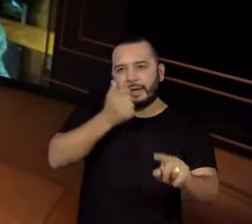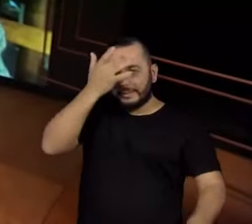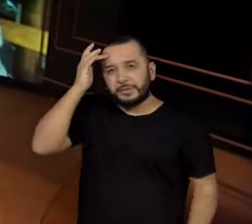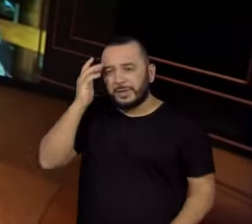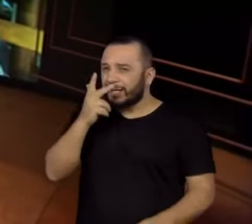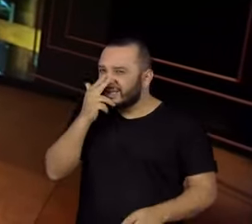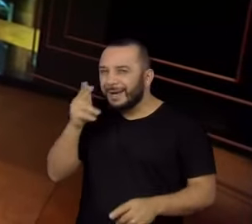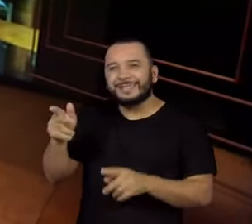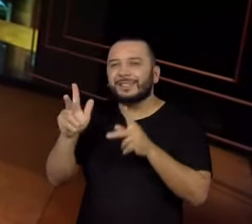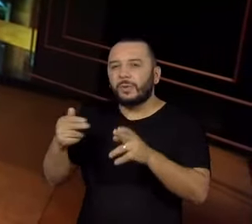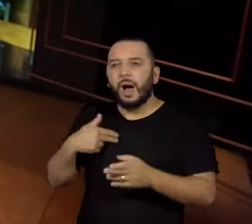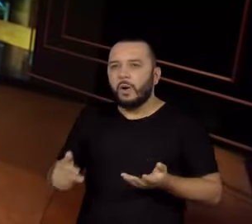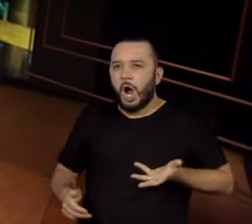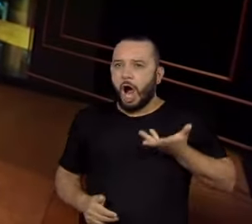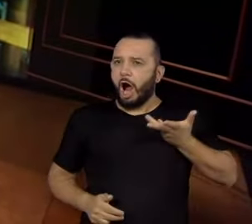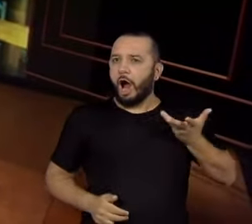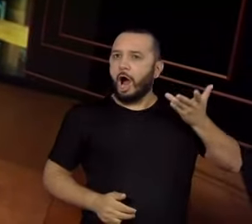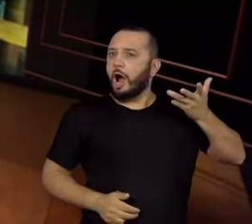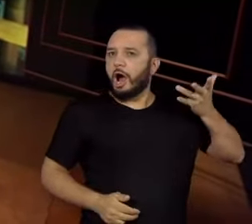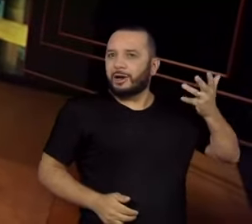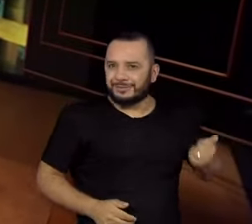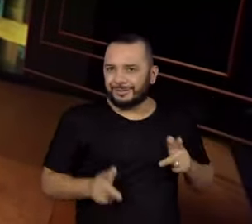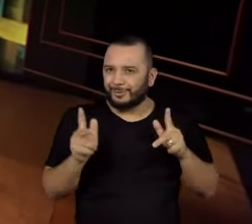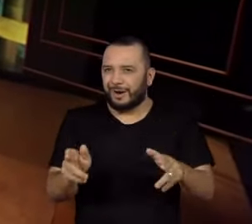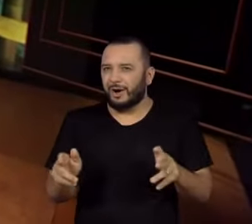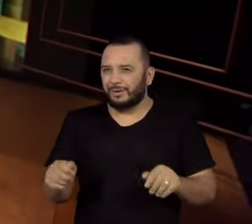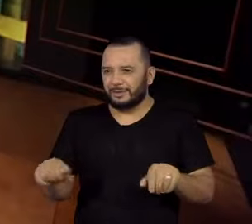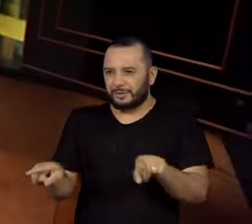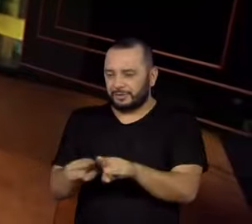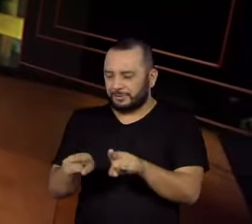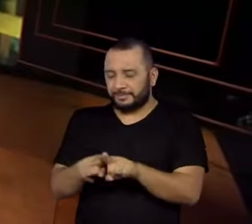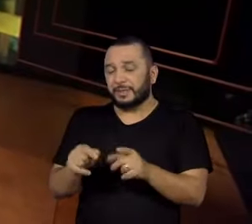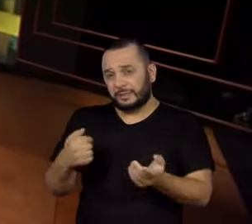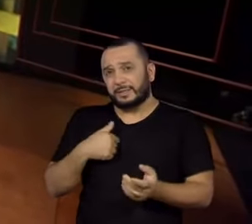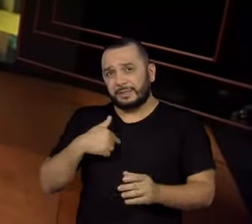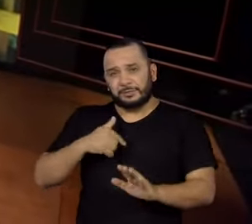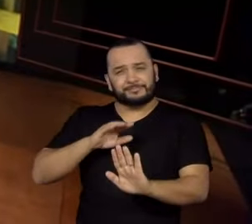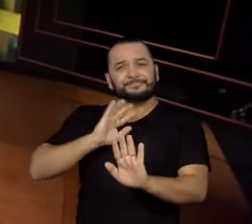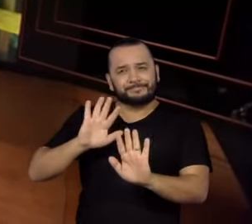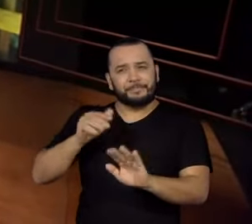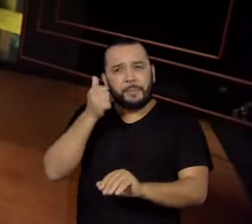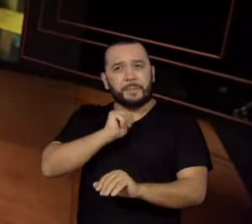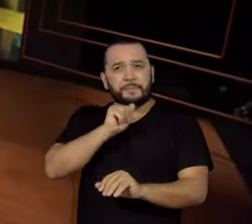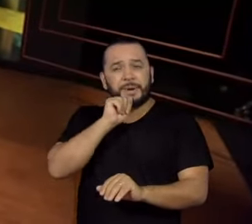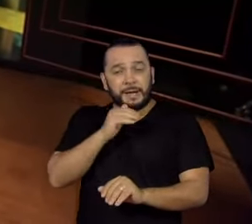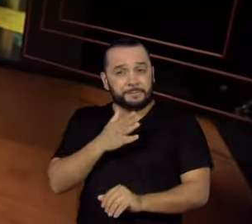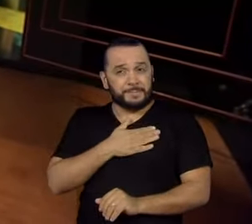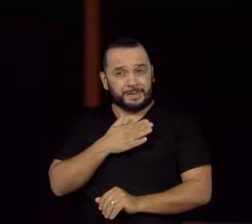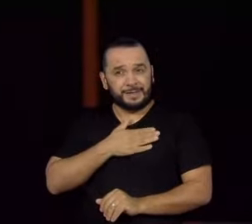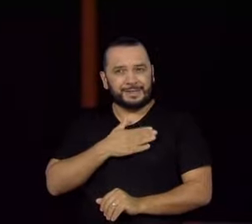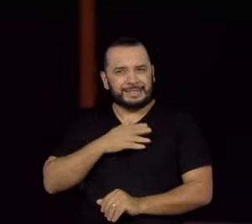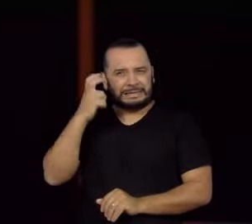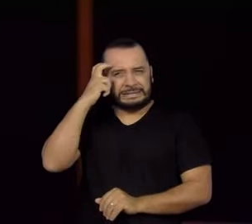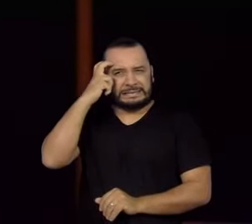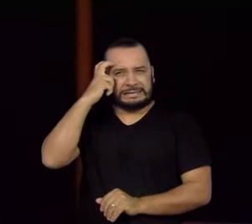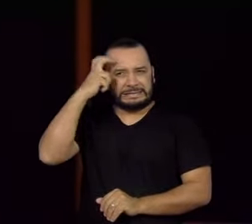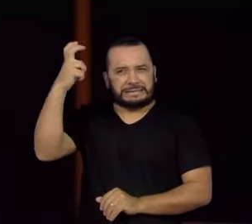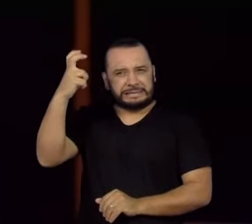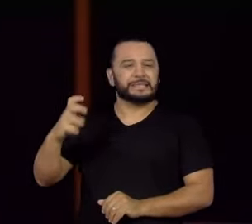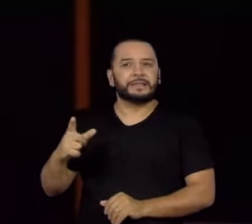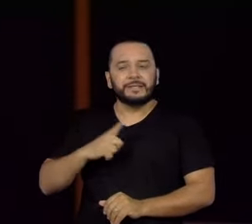de ópera recitando textos daquelas novelinhas. E atrás disso, por isso eu digo que a minha mãe era culta, as novelas